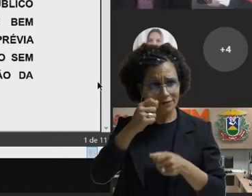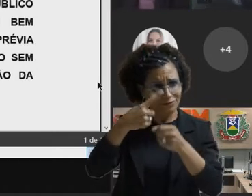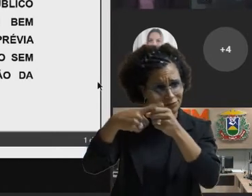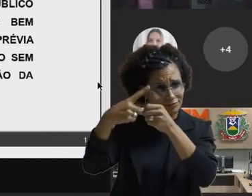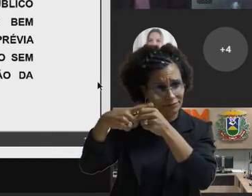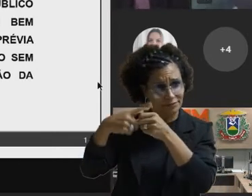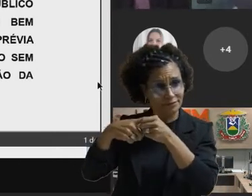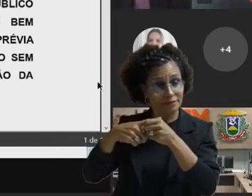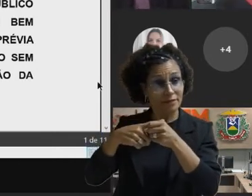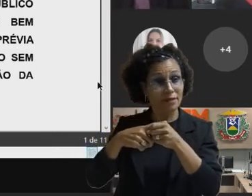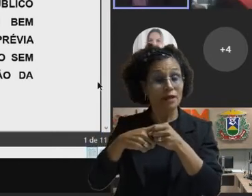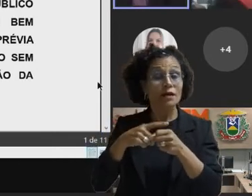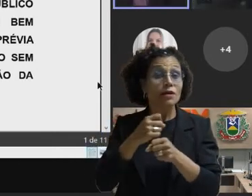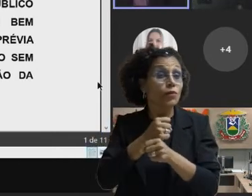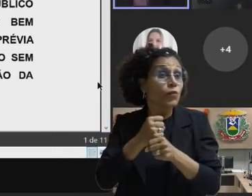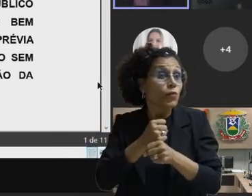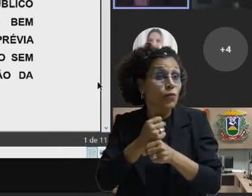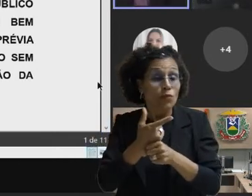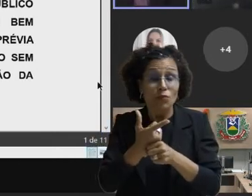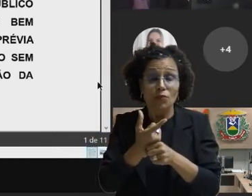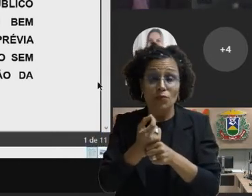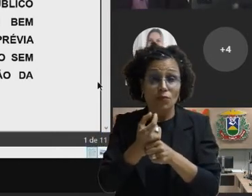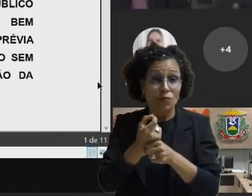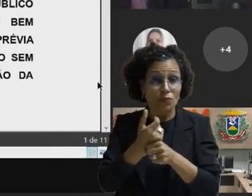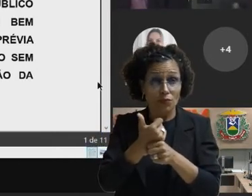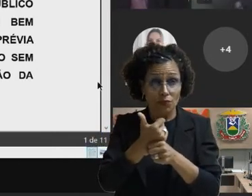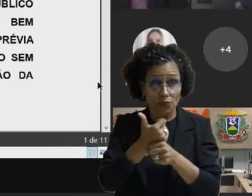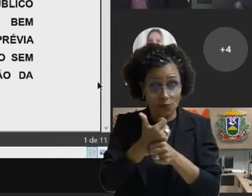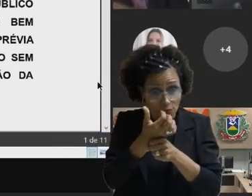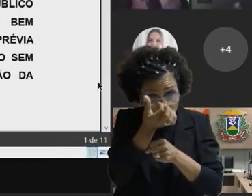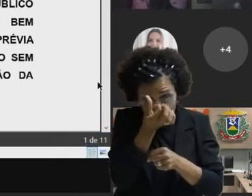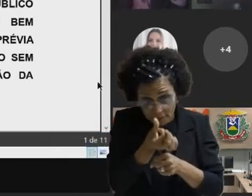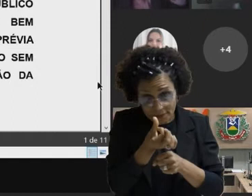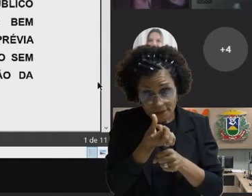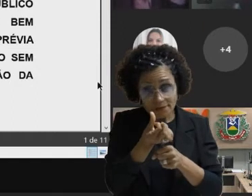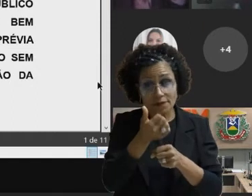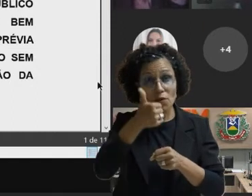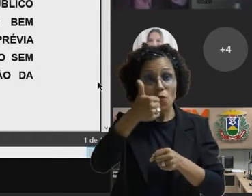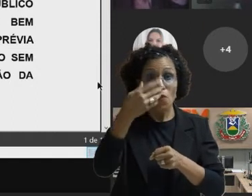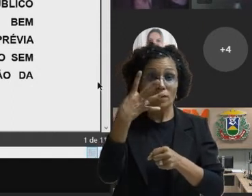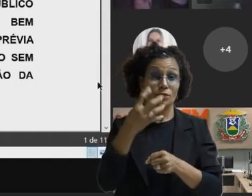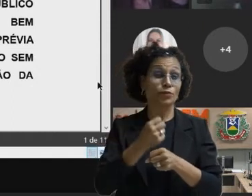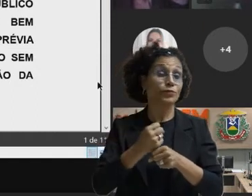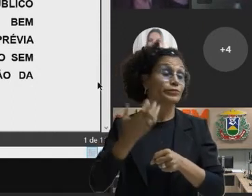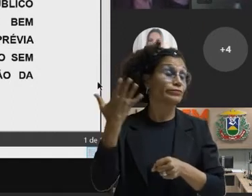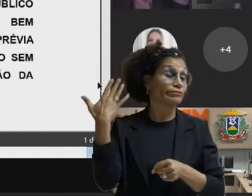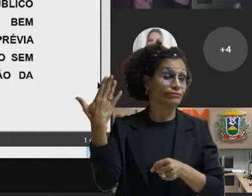de 2006, 14 anos atrás. Hoje